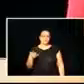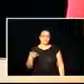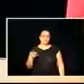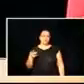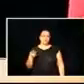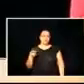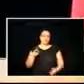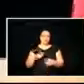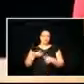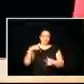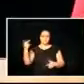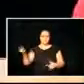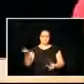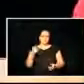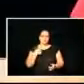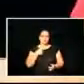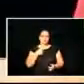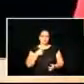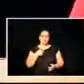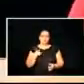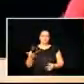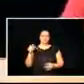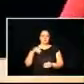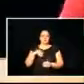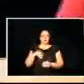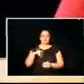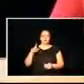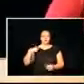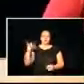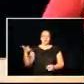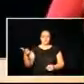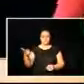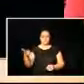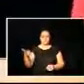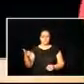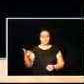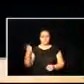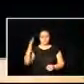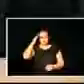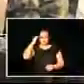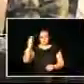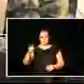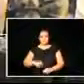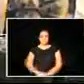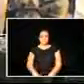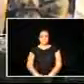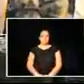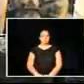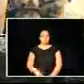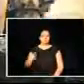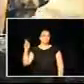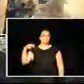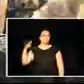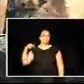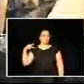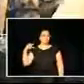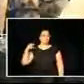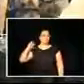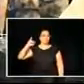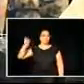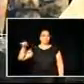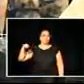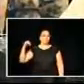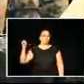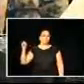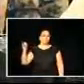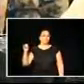na casa e vote de forma segura no projeto. Obrigada. O vereador Jefferson Campos fez a troca apenas com o vereador